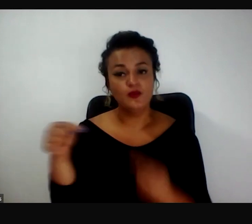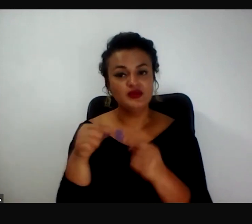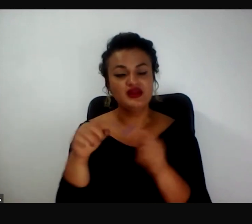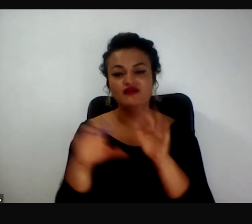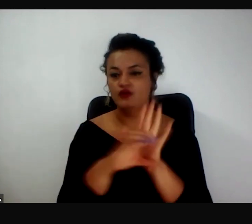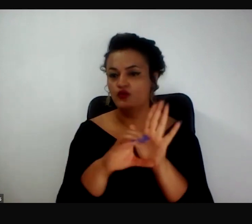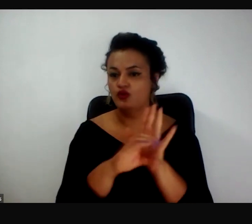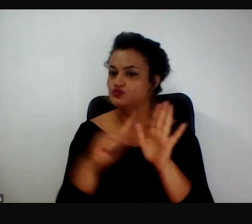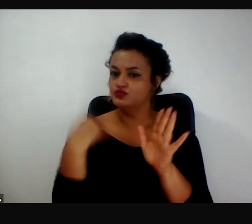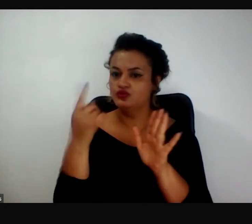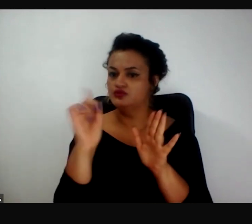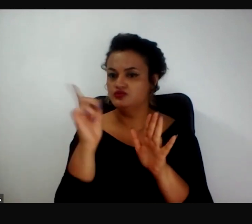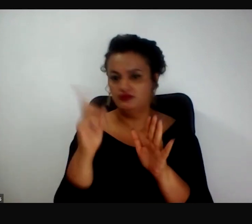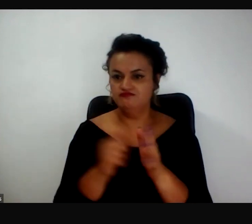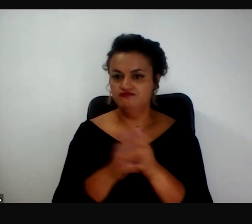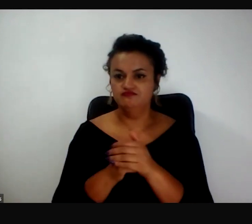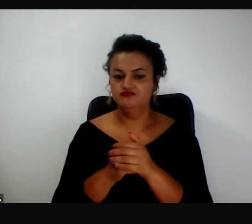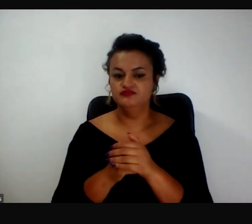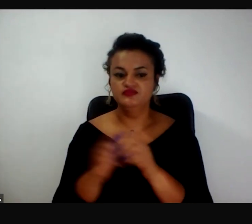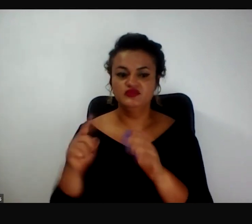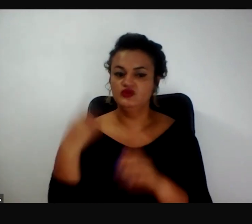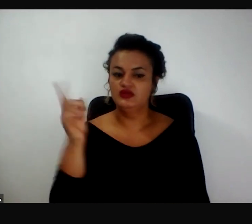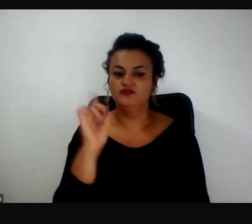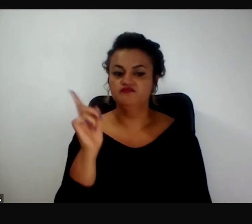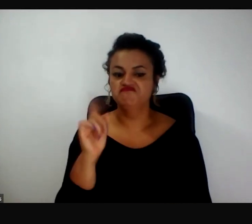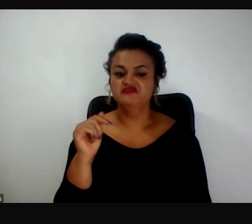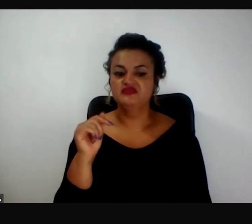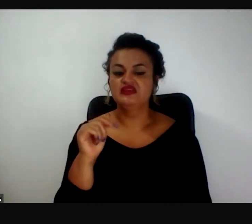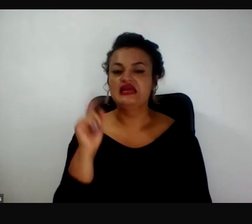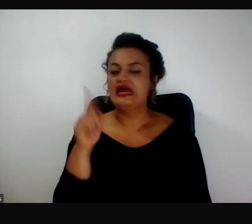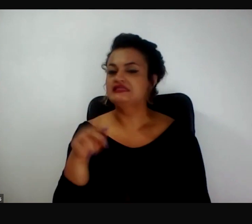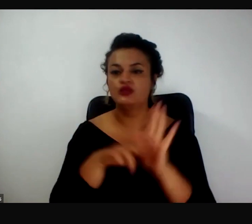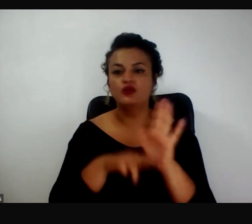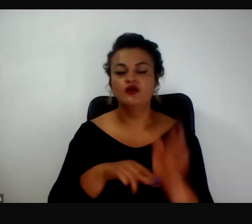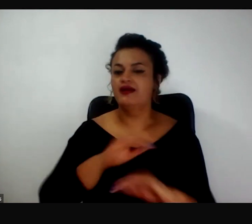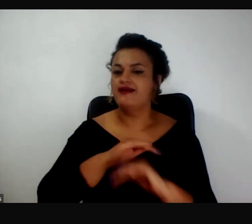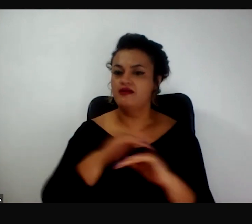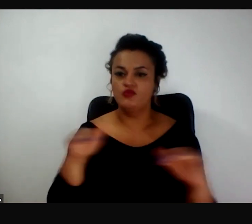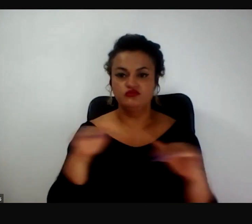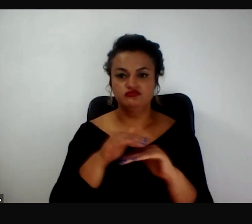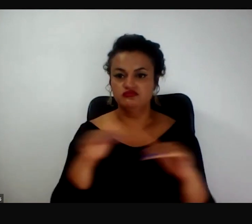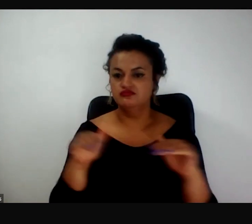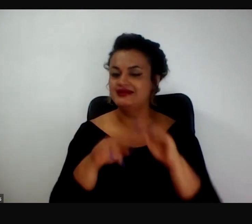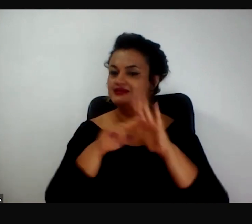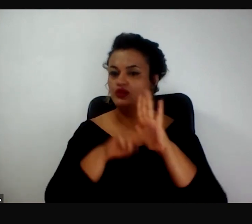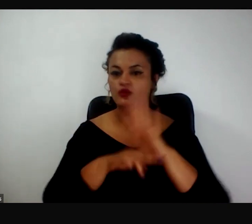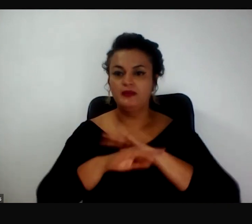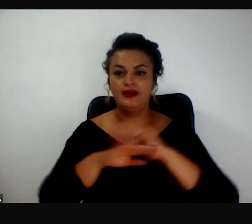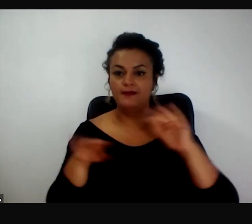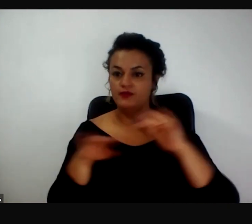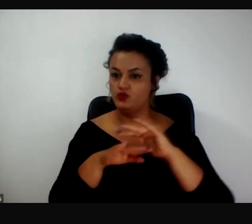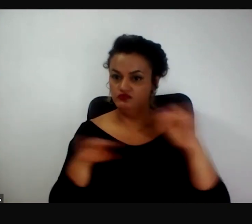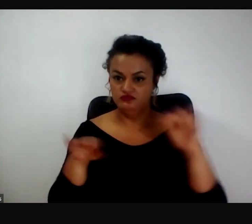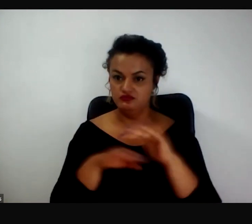enjuiciamento civil. Já não existe essa norma, mas é